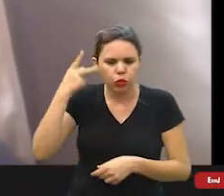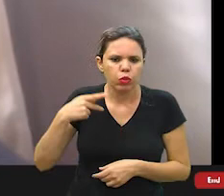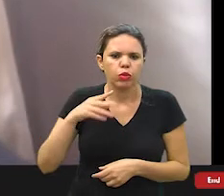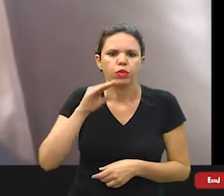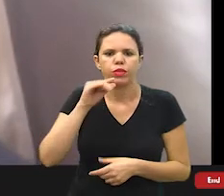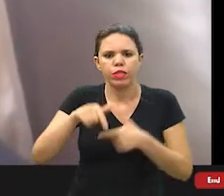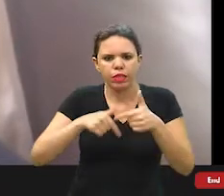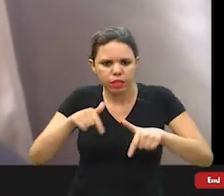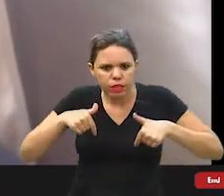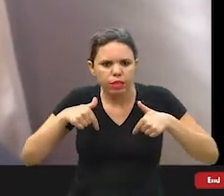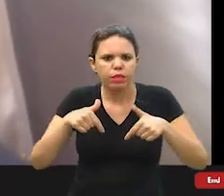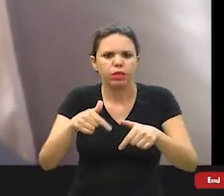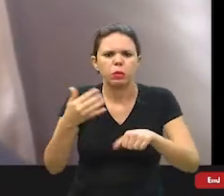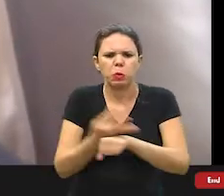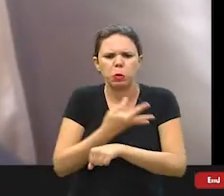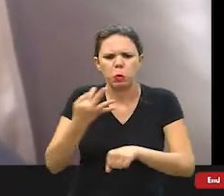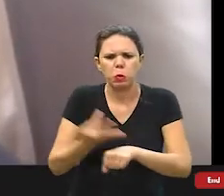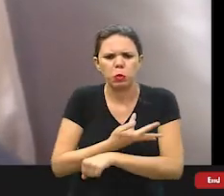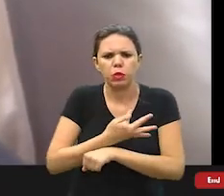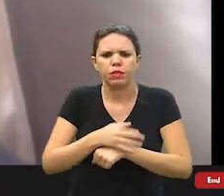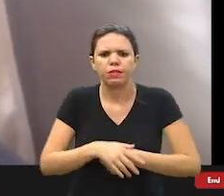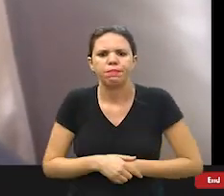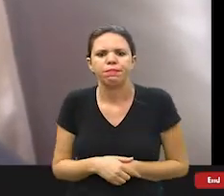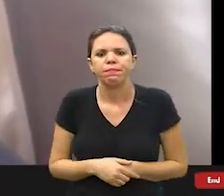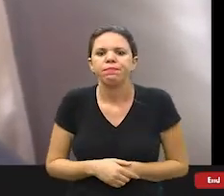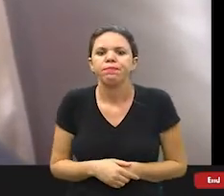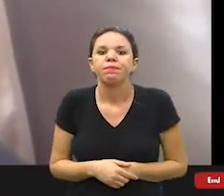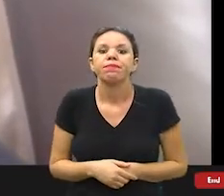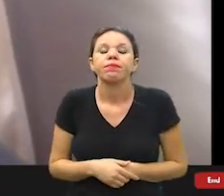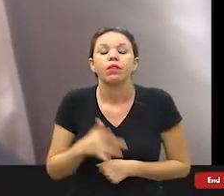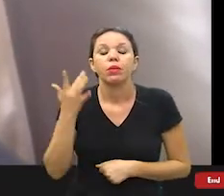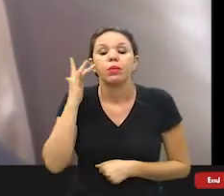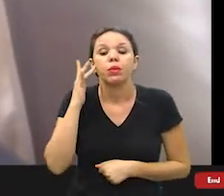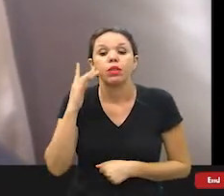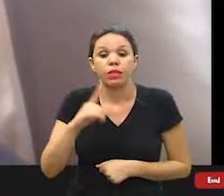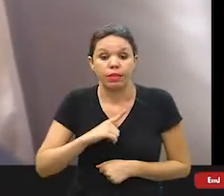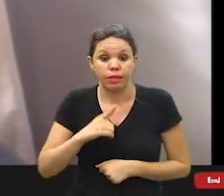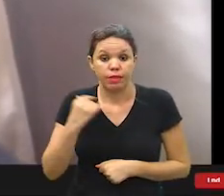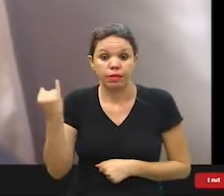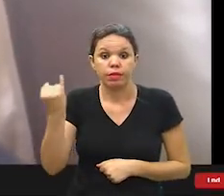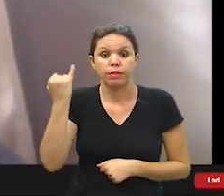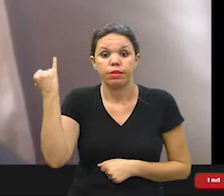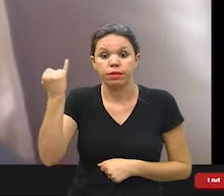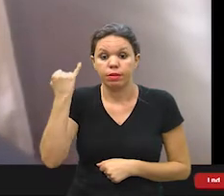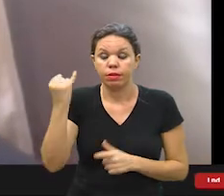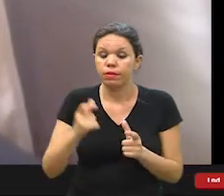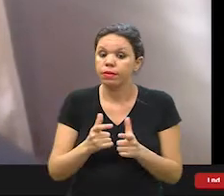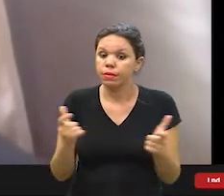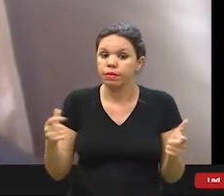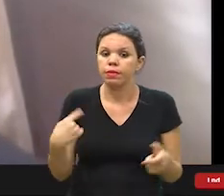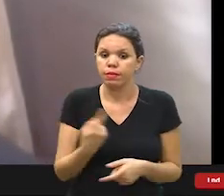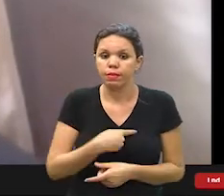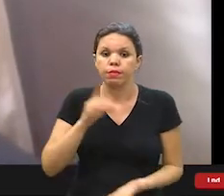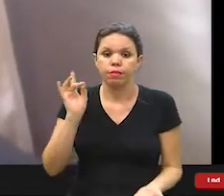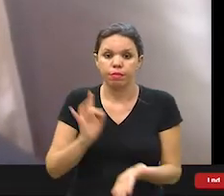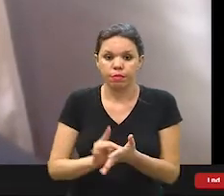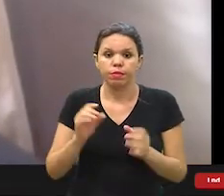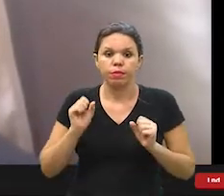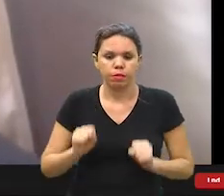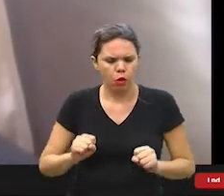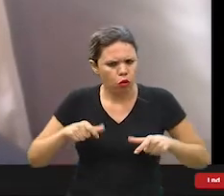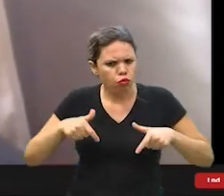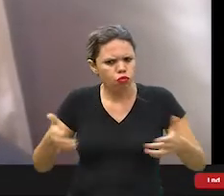Para o enfrentamento de uma crise dessa natureza. Então, eu acho que nós temos uma importância grande, né? E a gente realmente